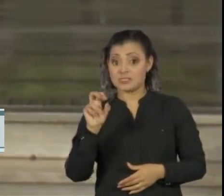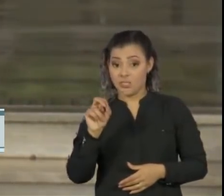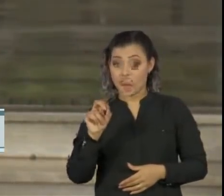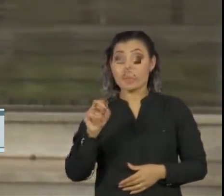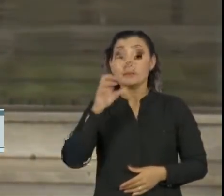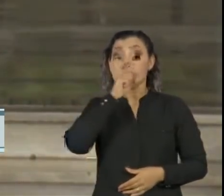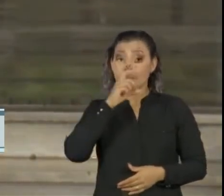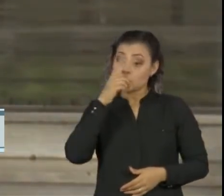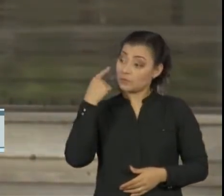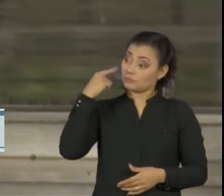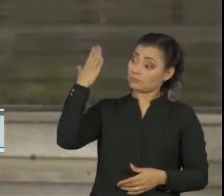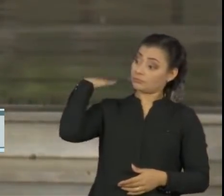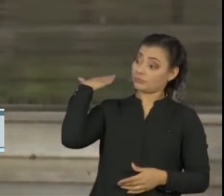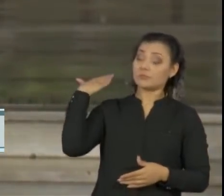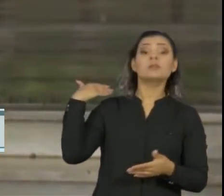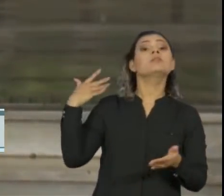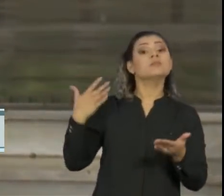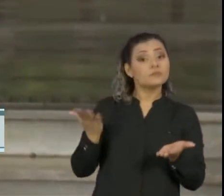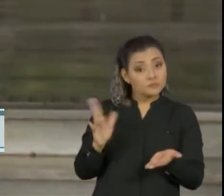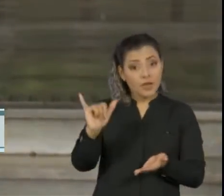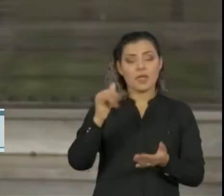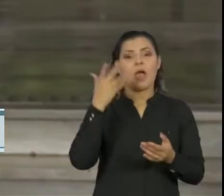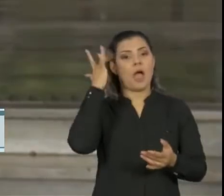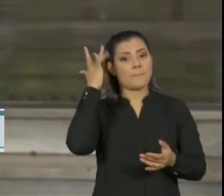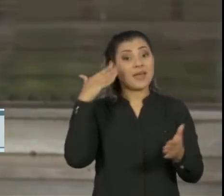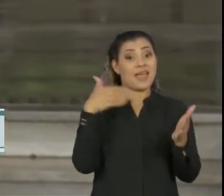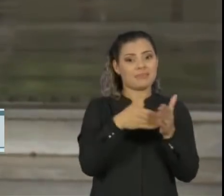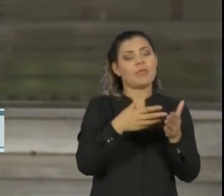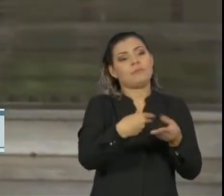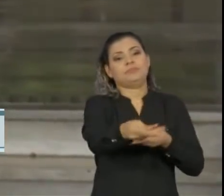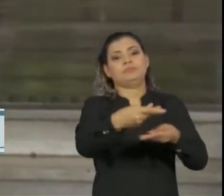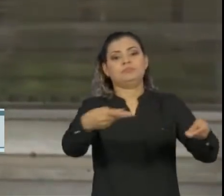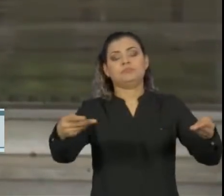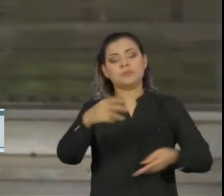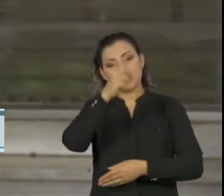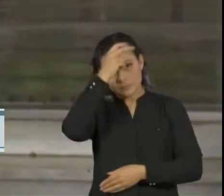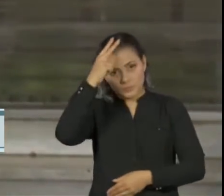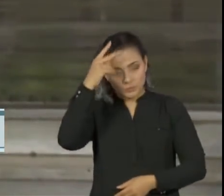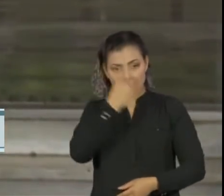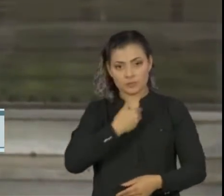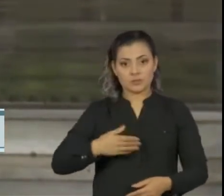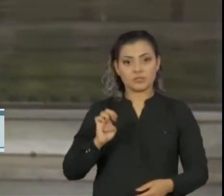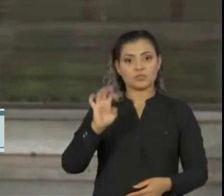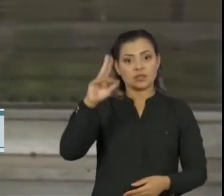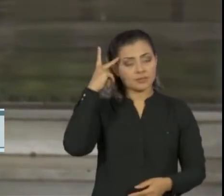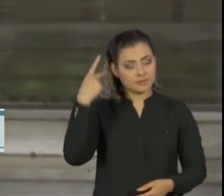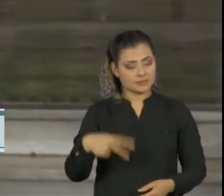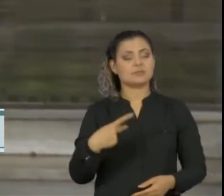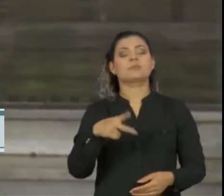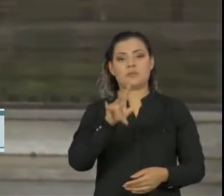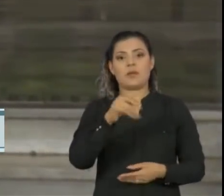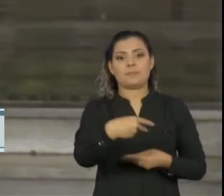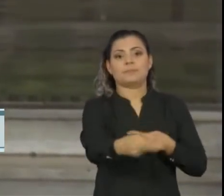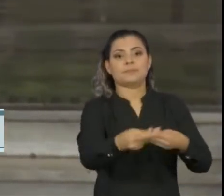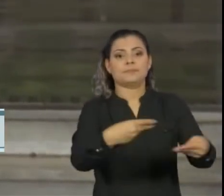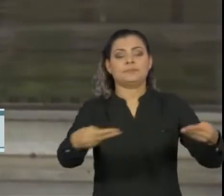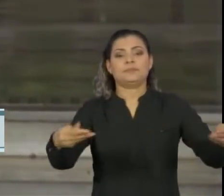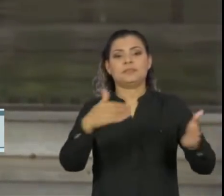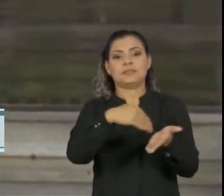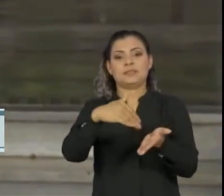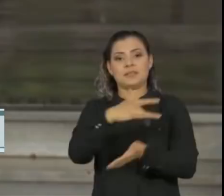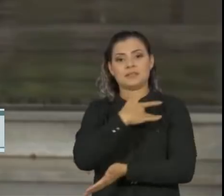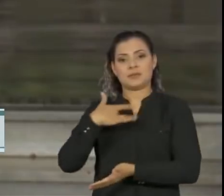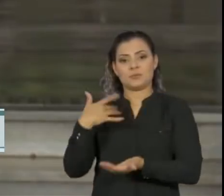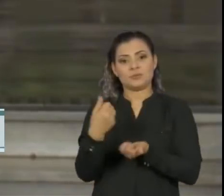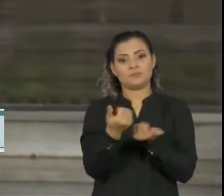de semana, até amanhã estarão todos distribuídos na rede pública estadual e municipal pela Secretaria de